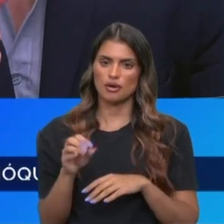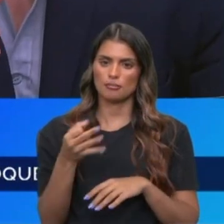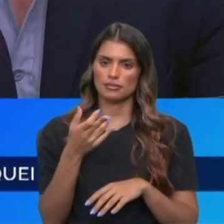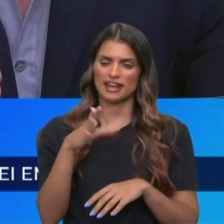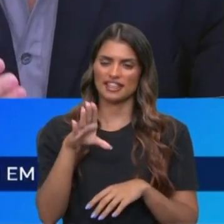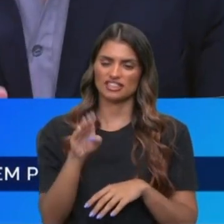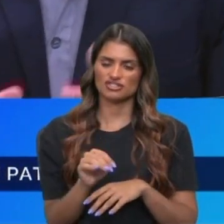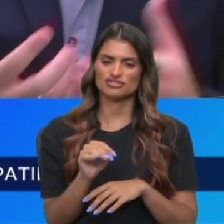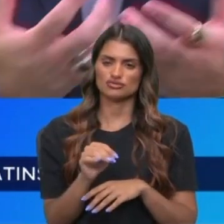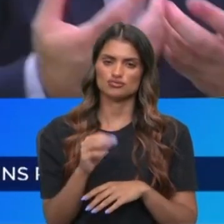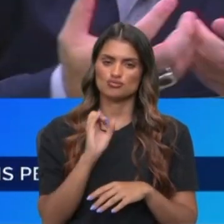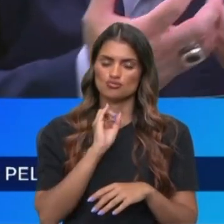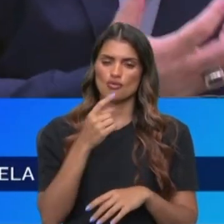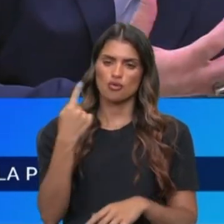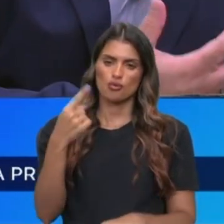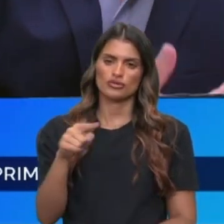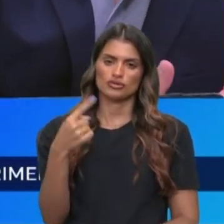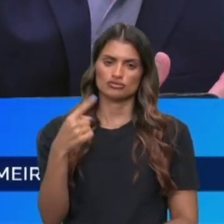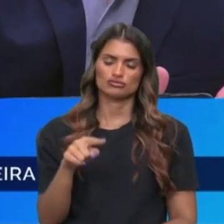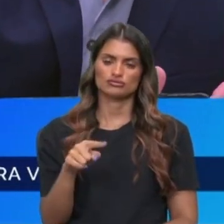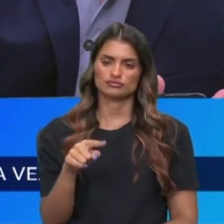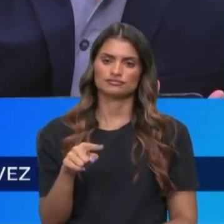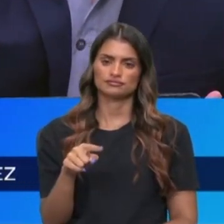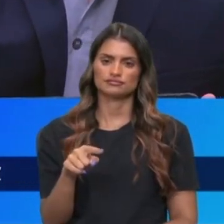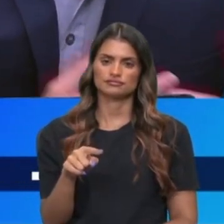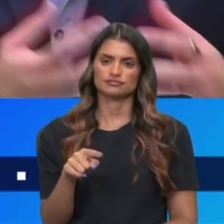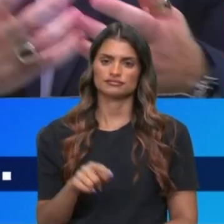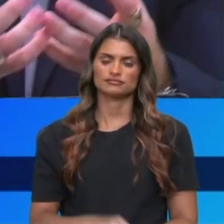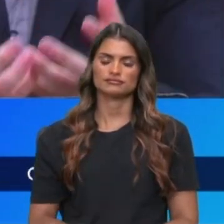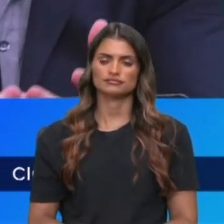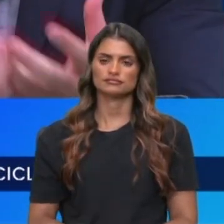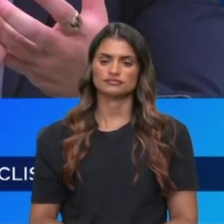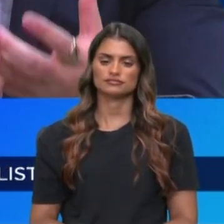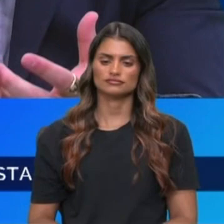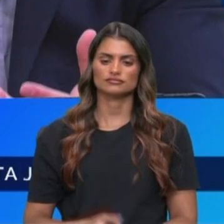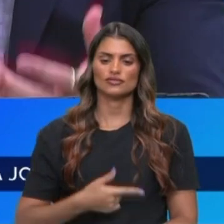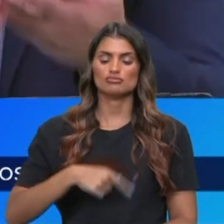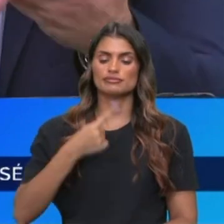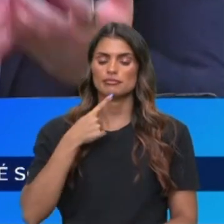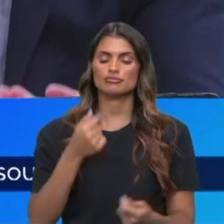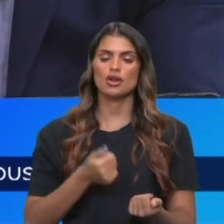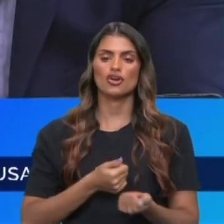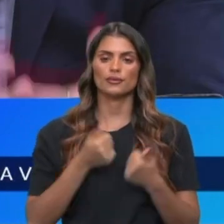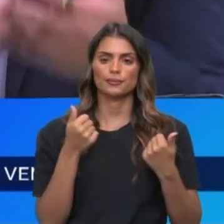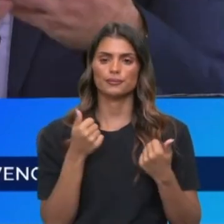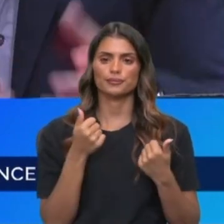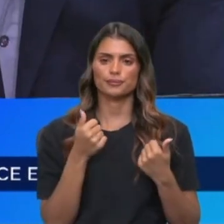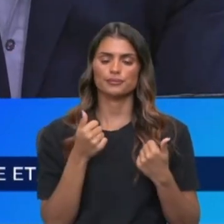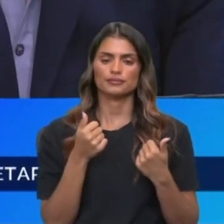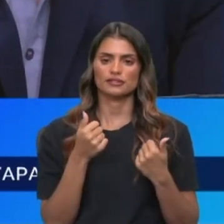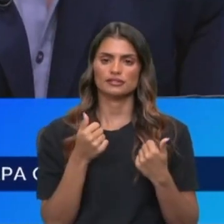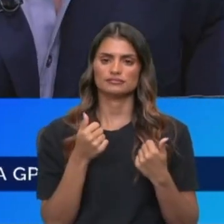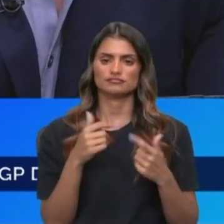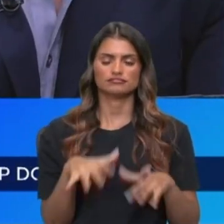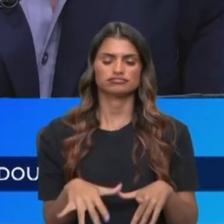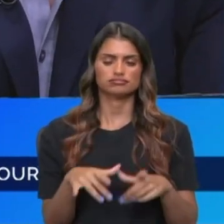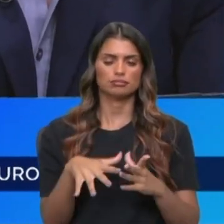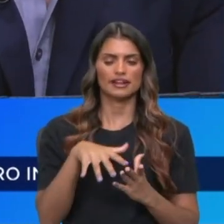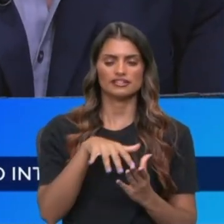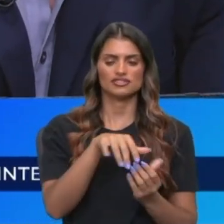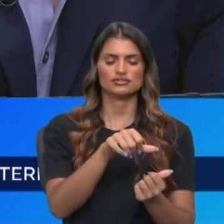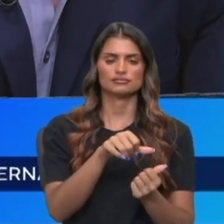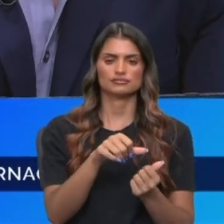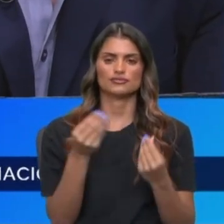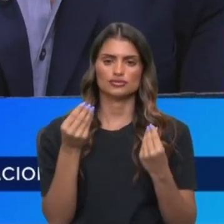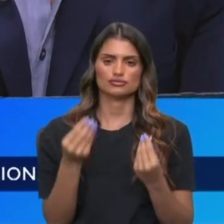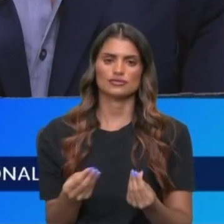no nosso planeta, mas é à custa destes exoplanetas exóticos que nós percebemos melhor a formação e a evolução de planetas. Muito